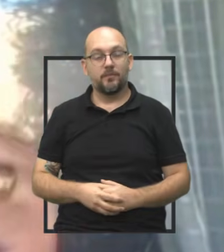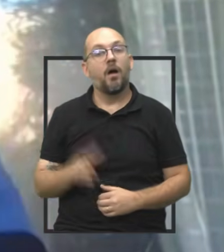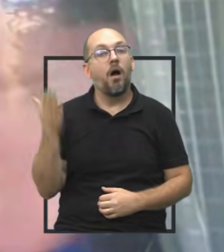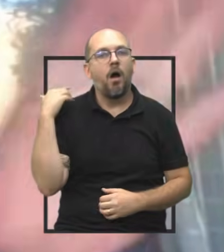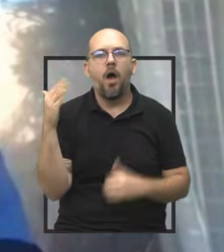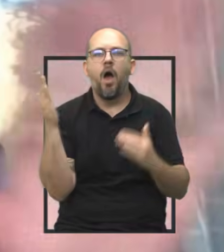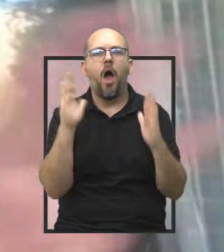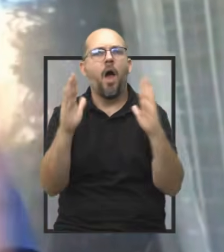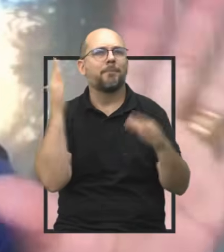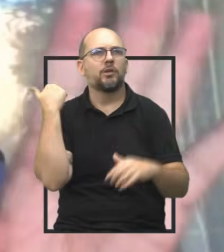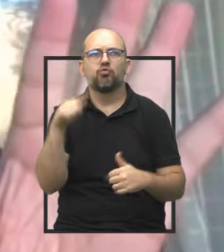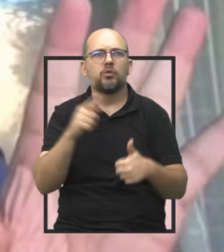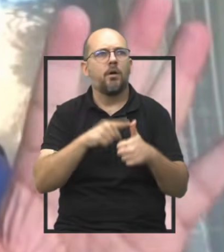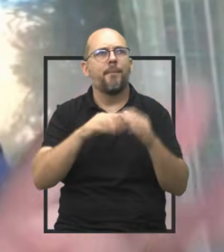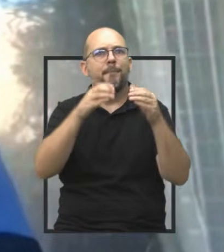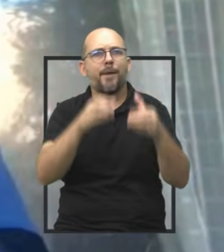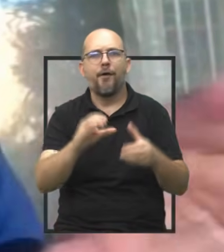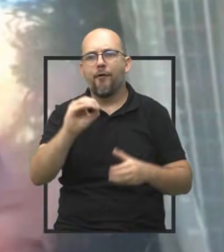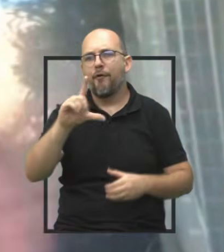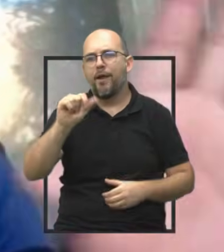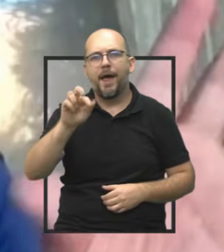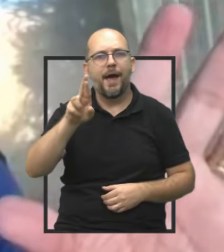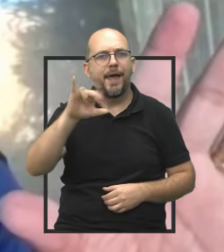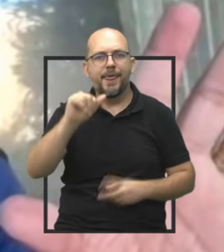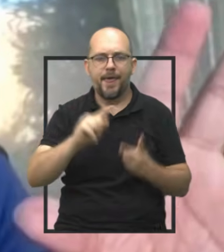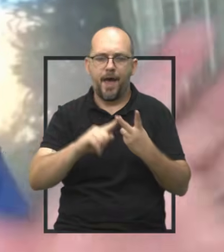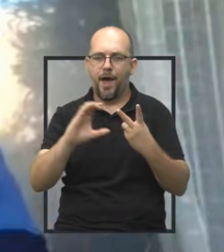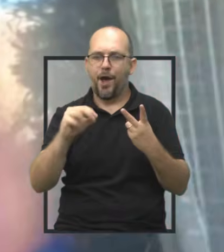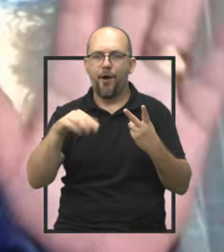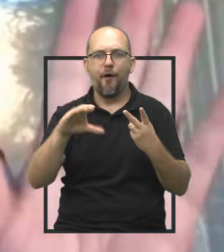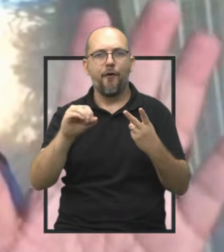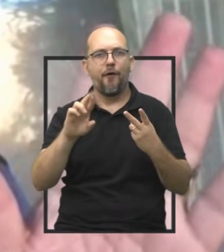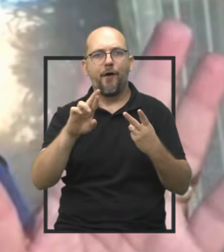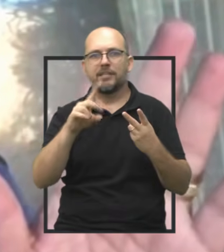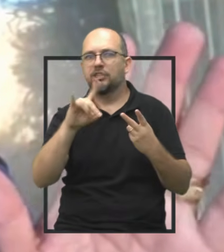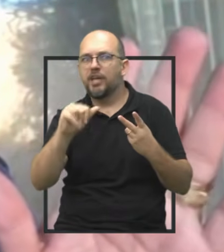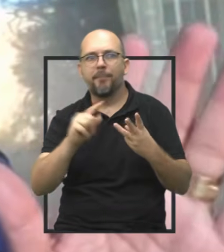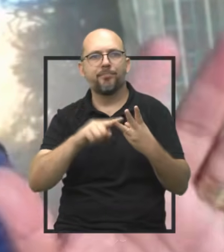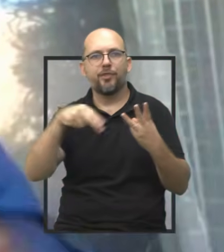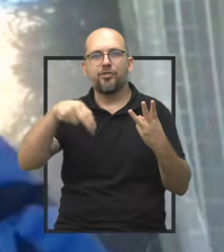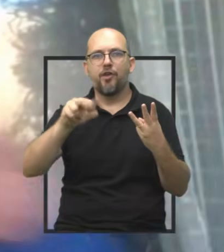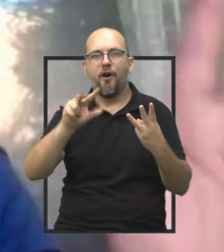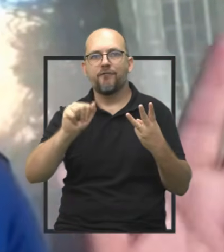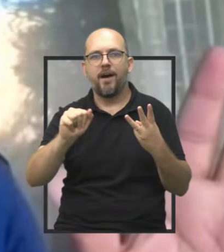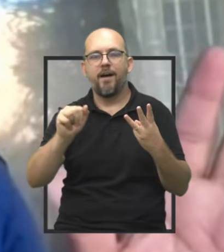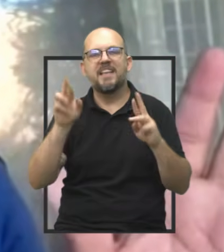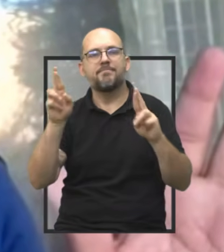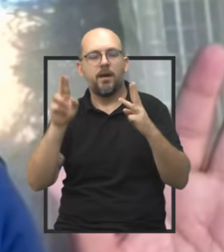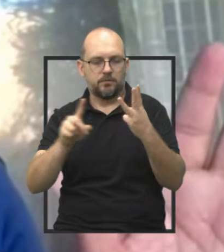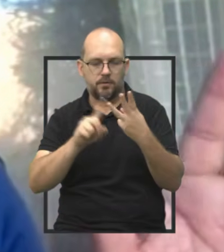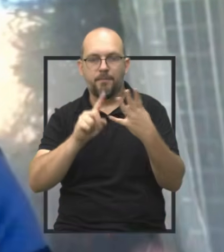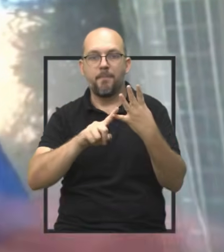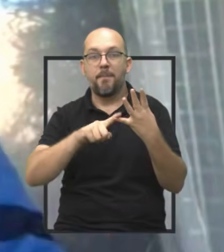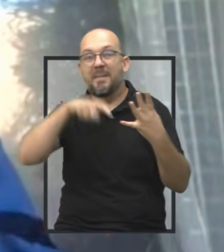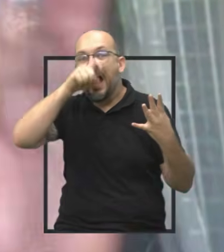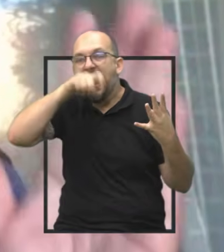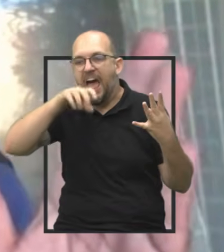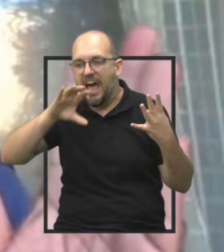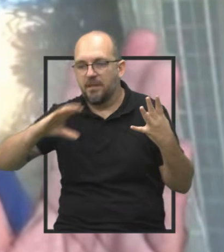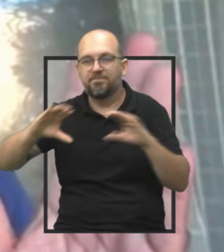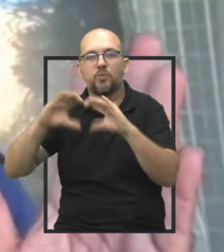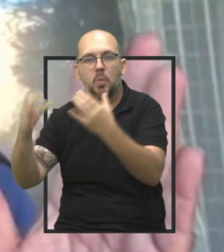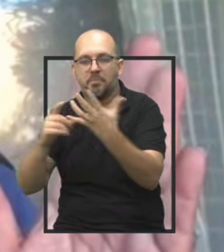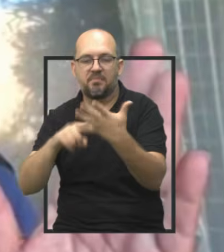estou te falando, não existia nem Olaria, nem Jardim Concórdia, nem Vila Nova Esperança, não existia Portal das Araras, não